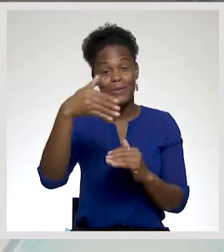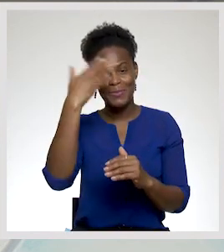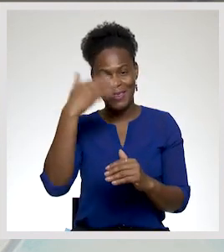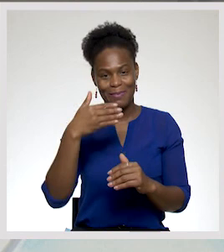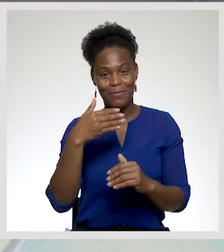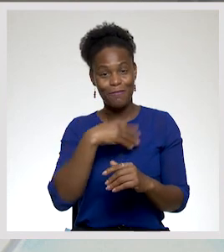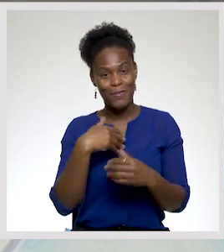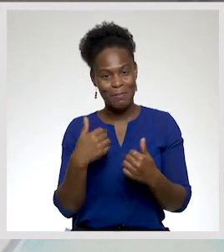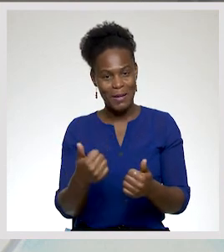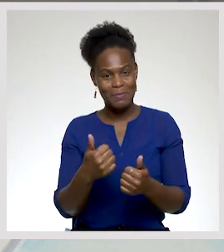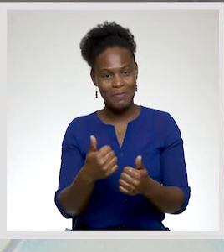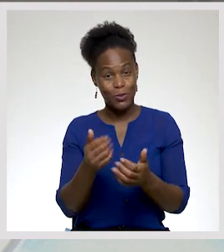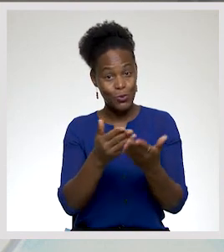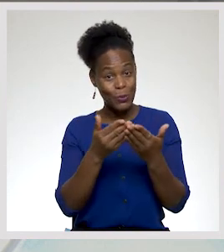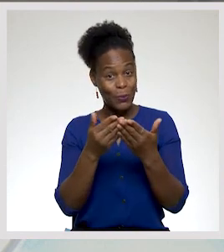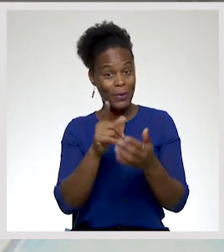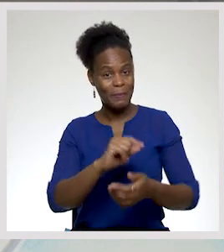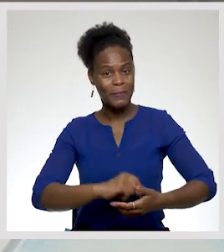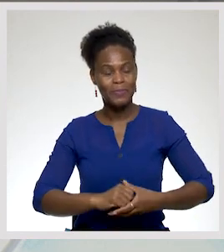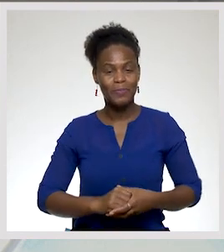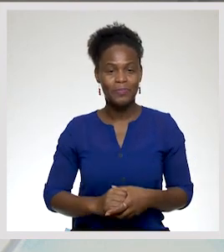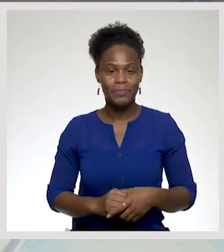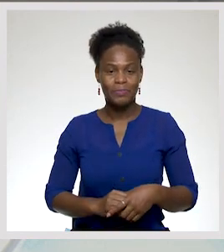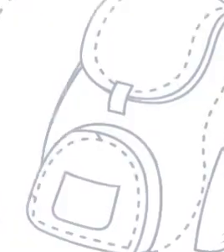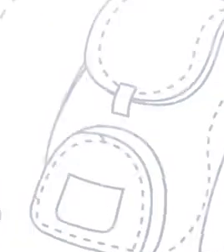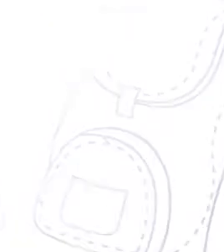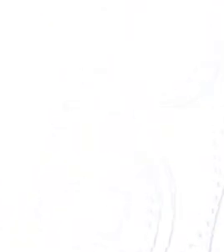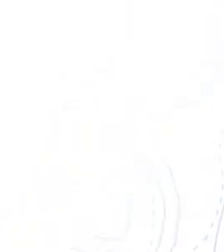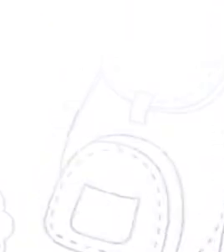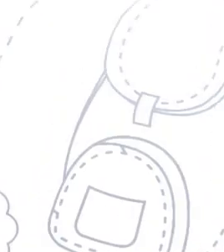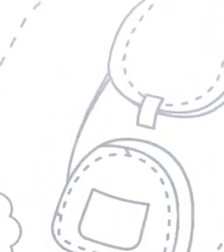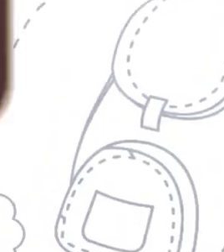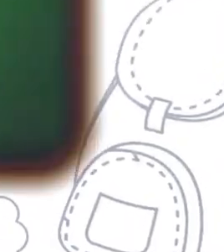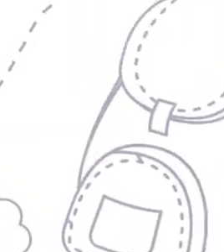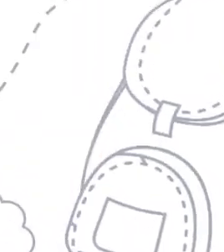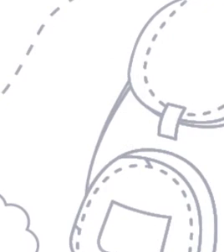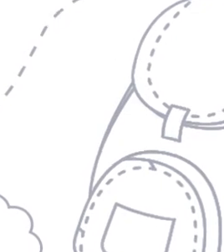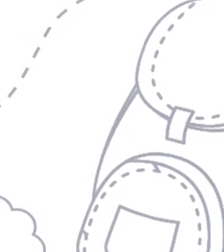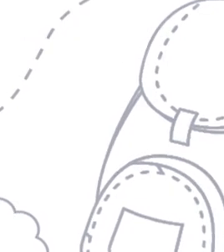no próximo dia. Fiquem bem e estudem!